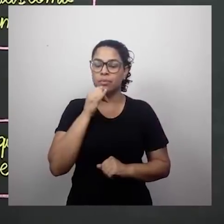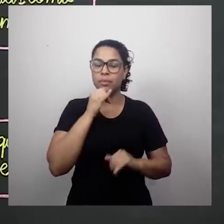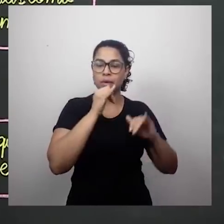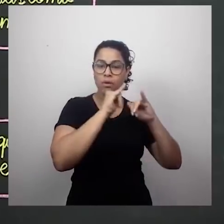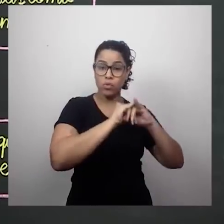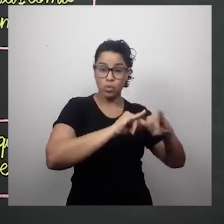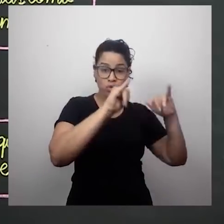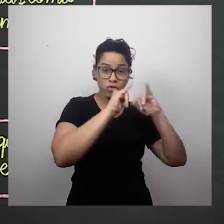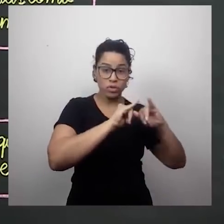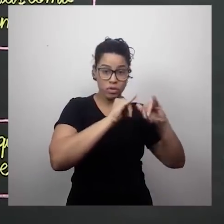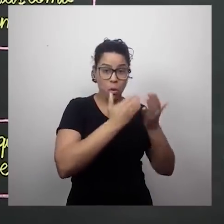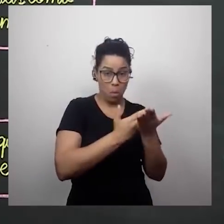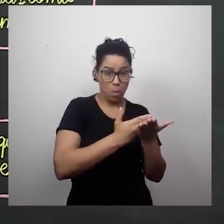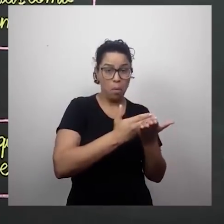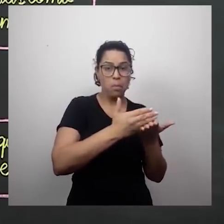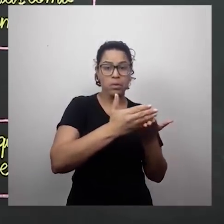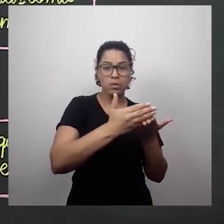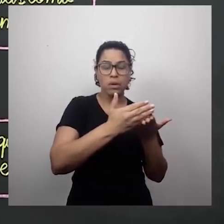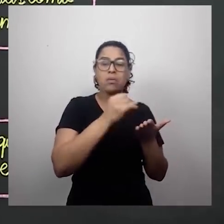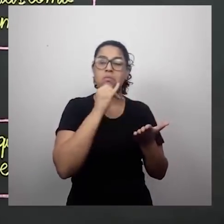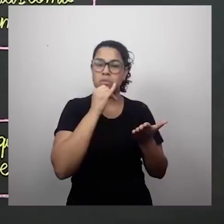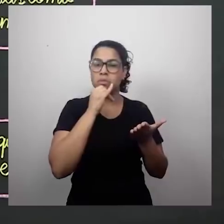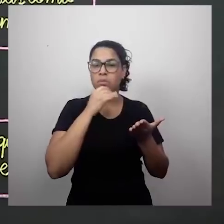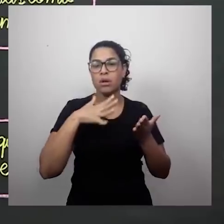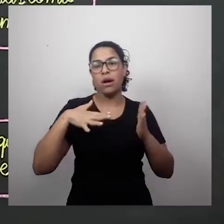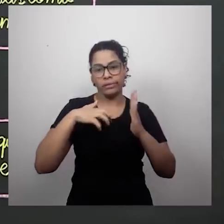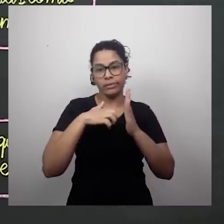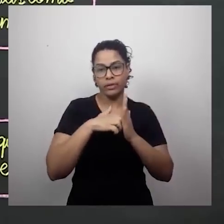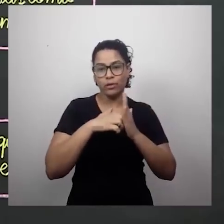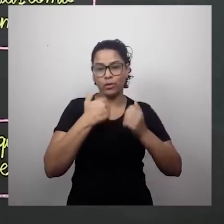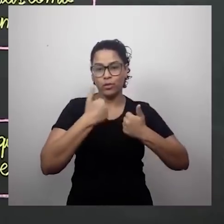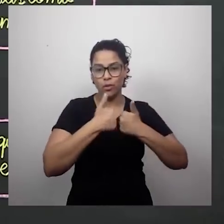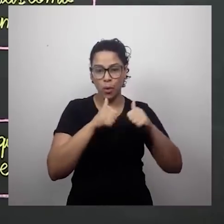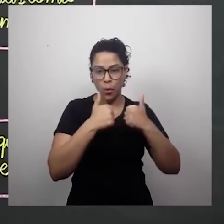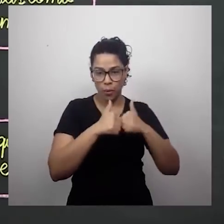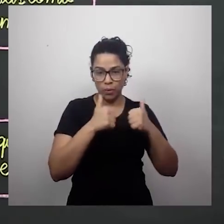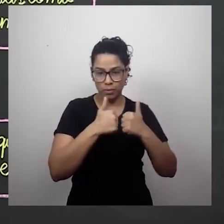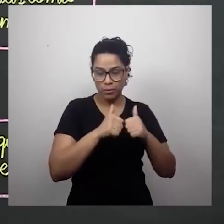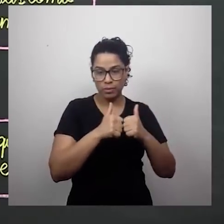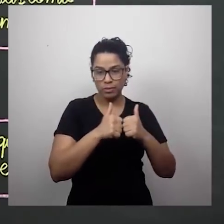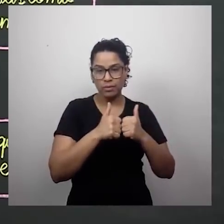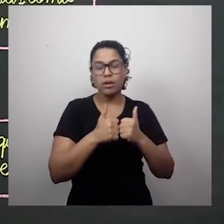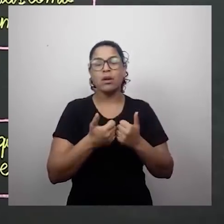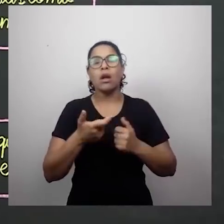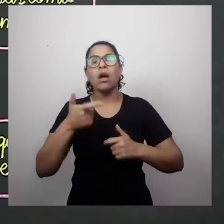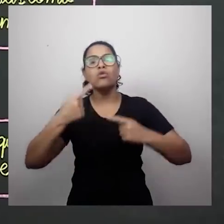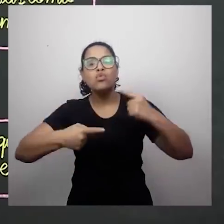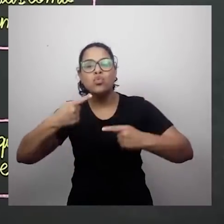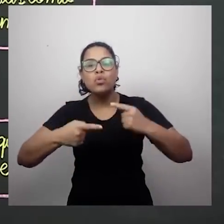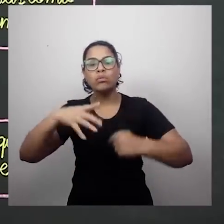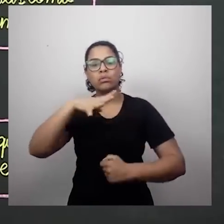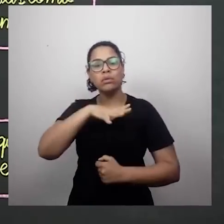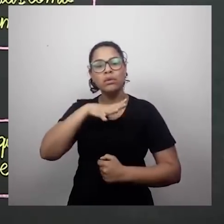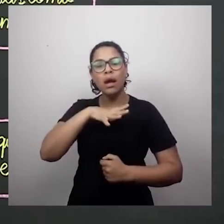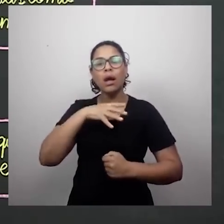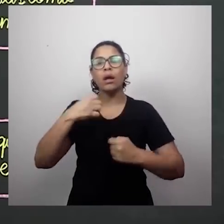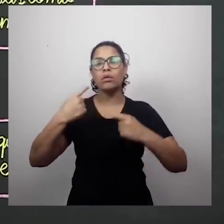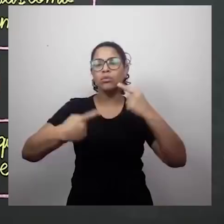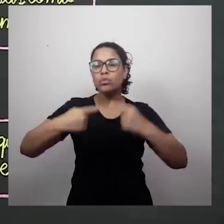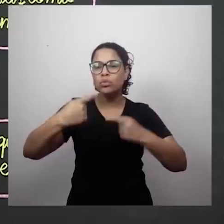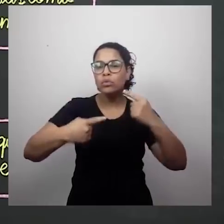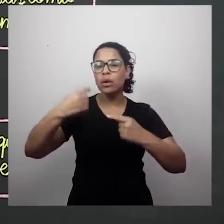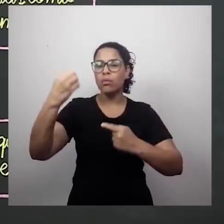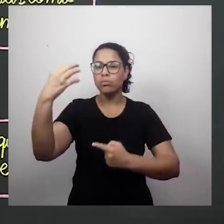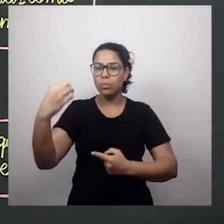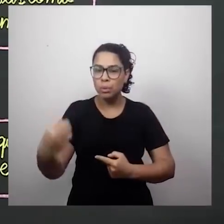uma notícia, como o exemplo que eu dei de um acidente de ônibus que virou uma reportagem sobre uma discussão sobre a cidade, sobre o trânsito, sobre a